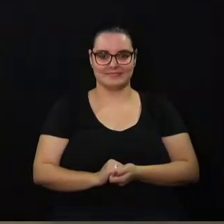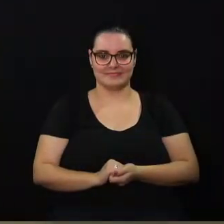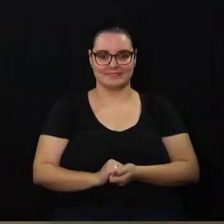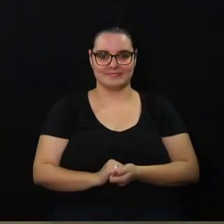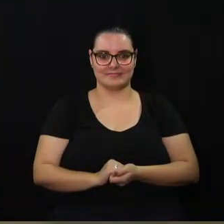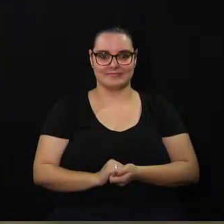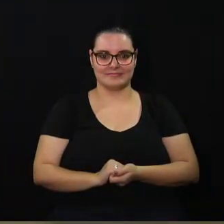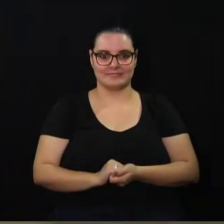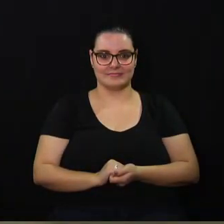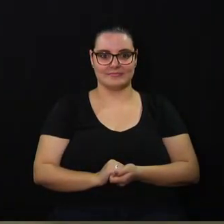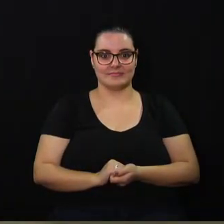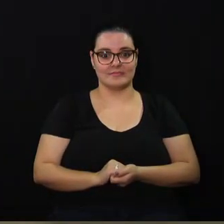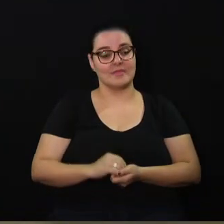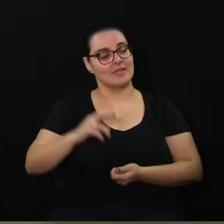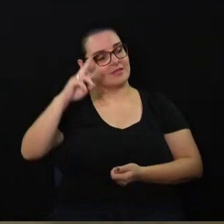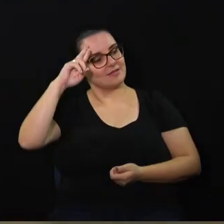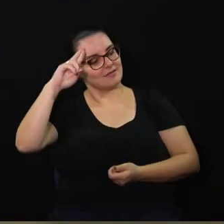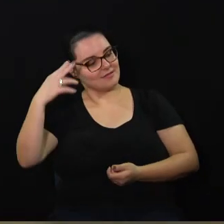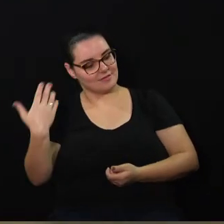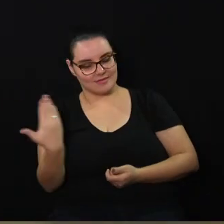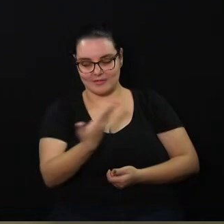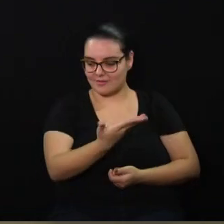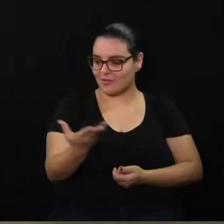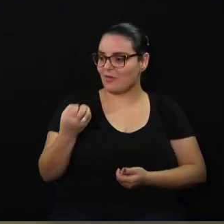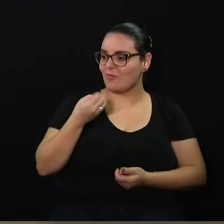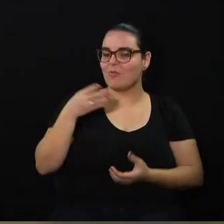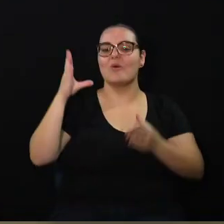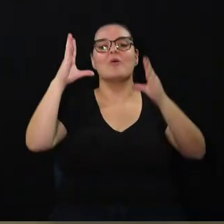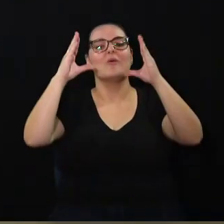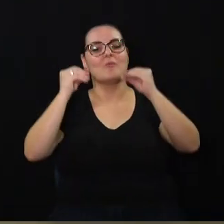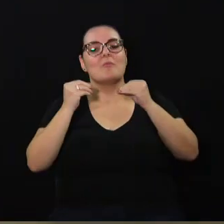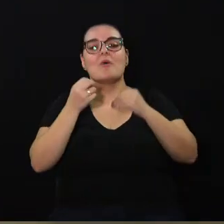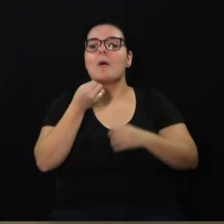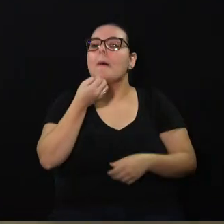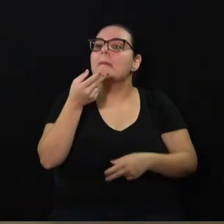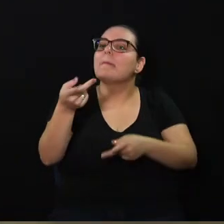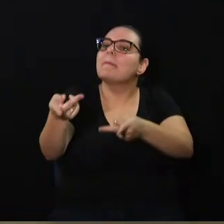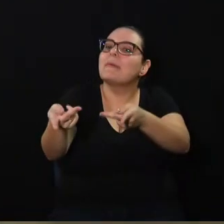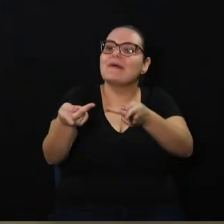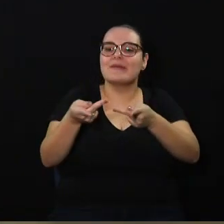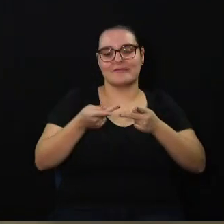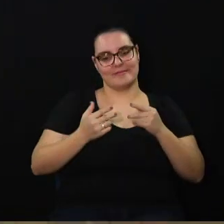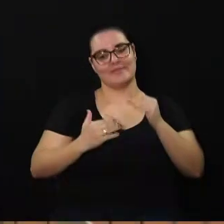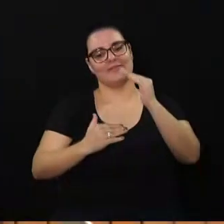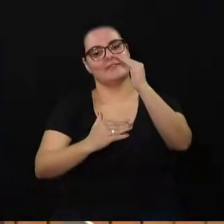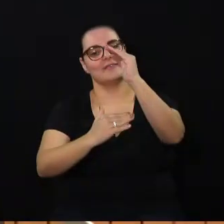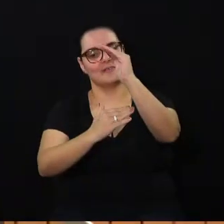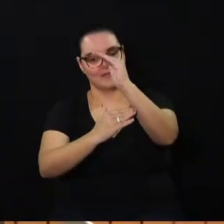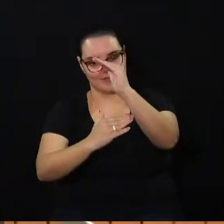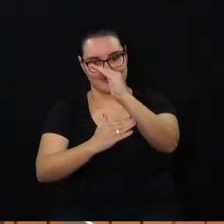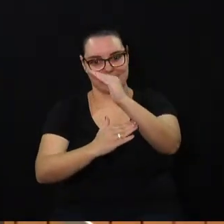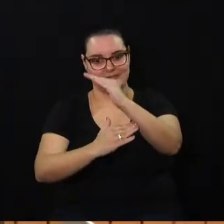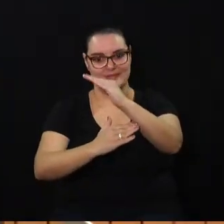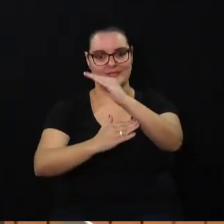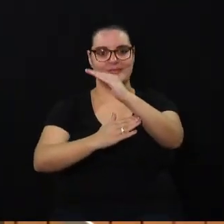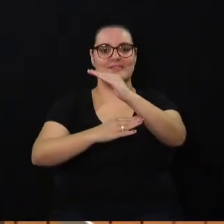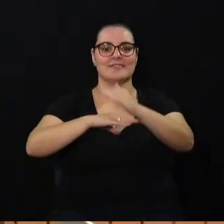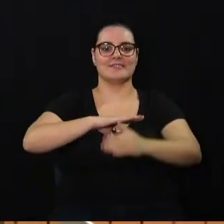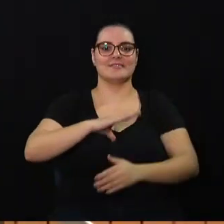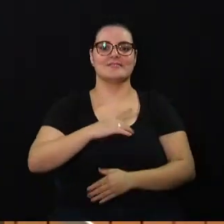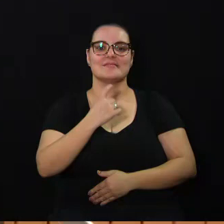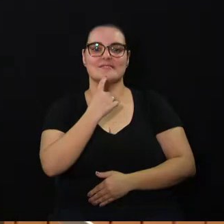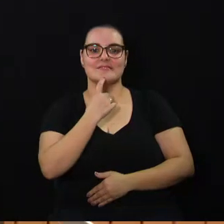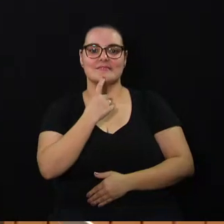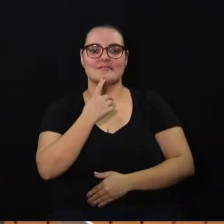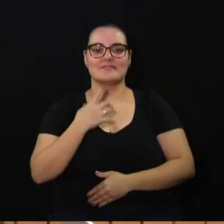senhoras e senhores muito boa noite sejam bem vindos à câmara municipal de campinas para o